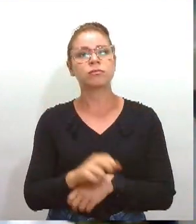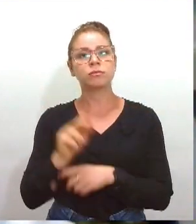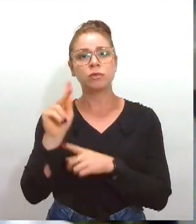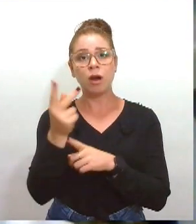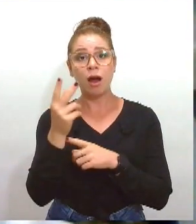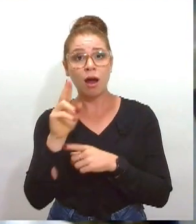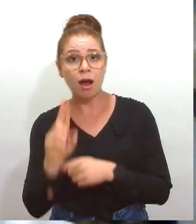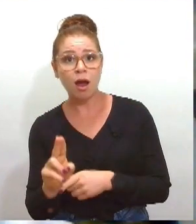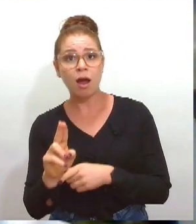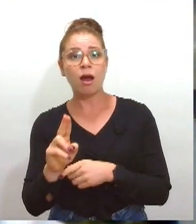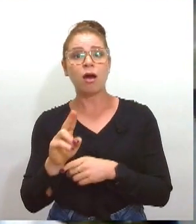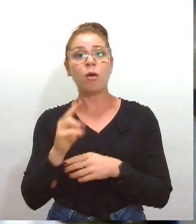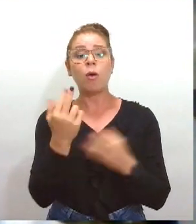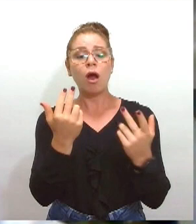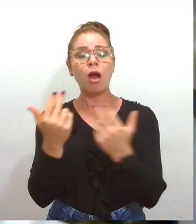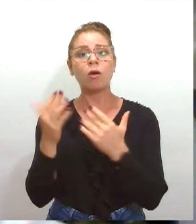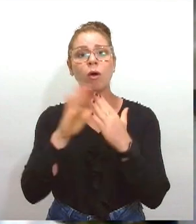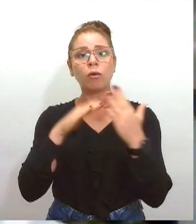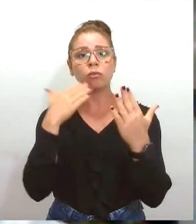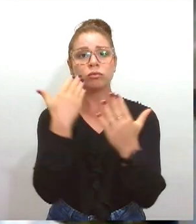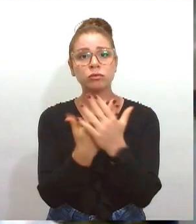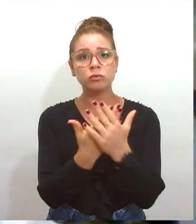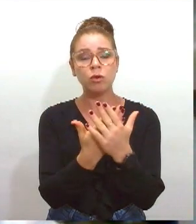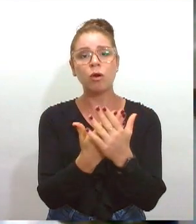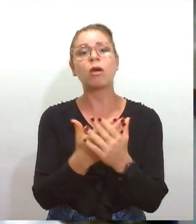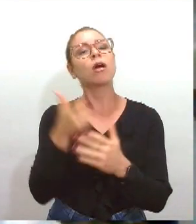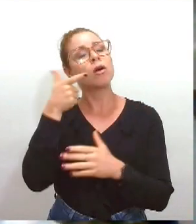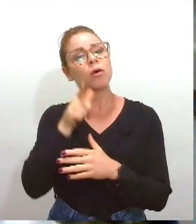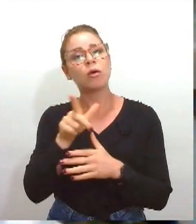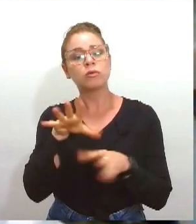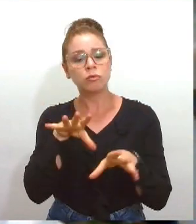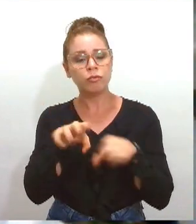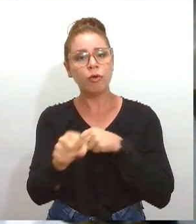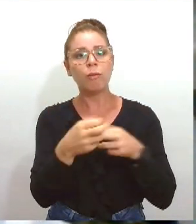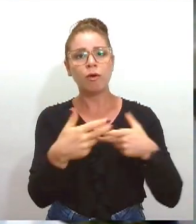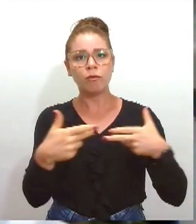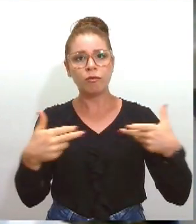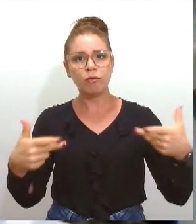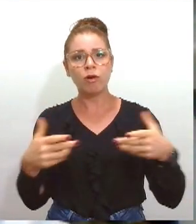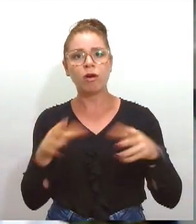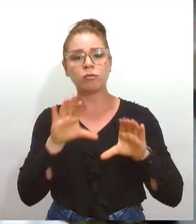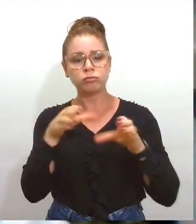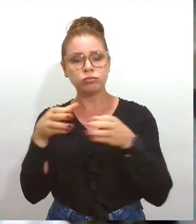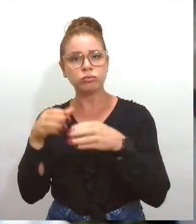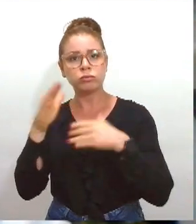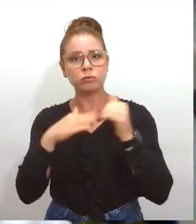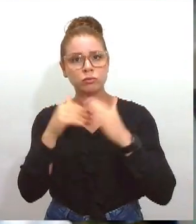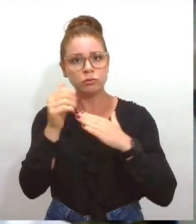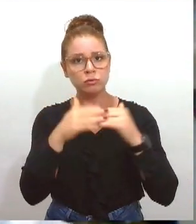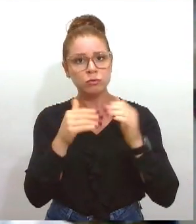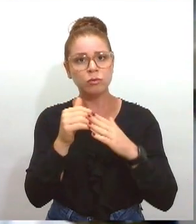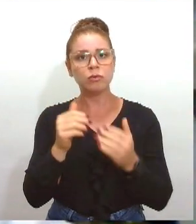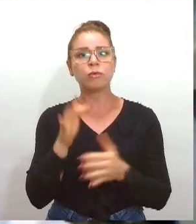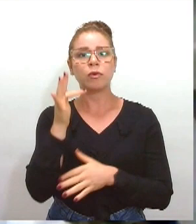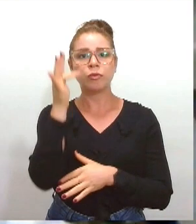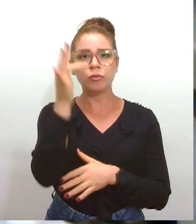escola e deve formar profissionais também para essa modalidade transplantadora, que é tão importante, né?